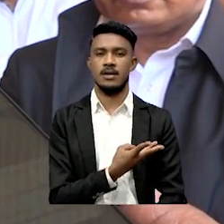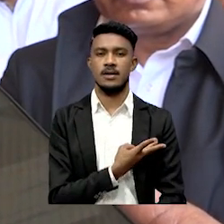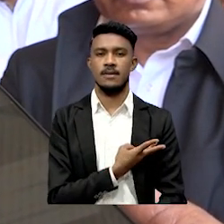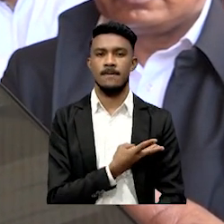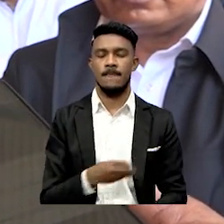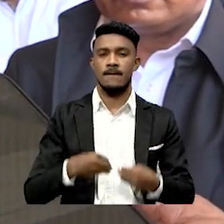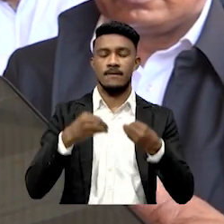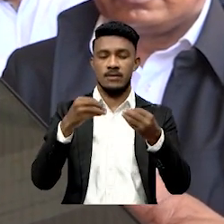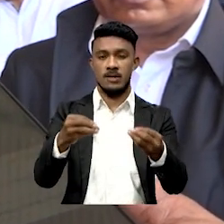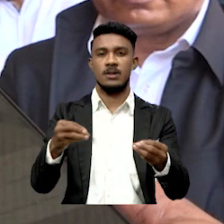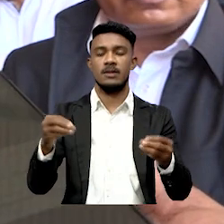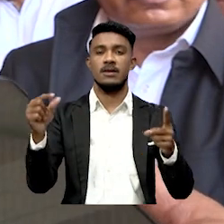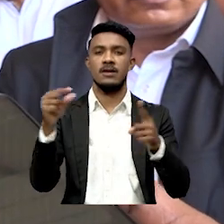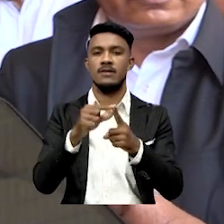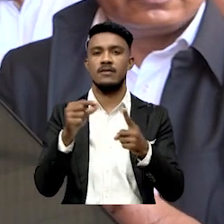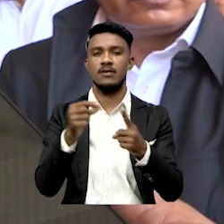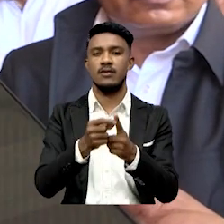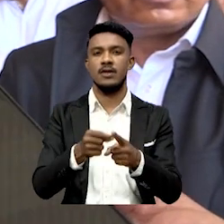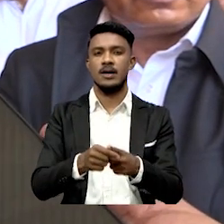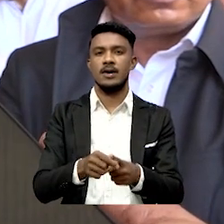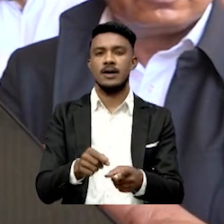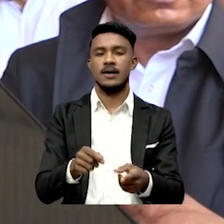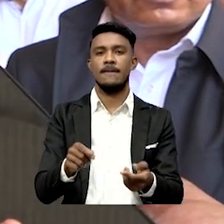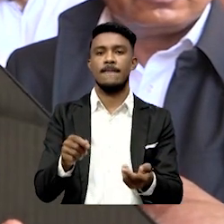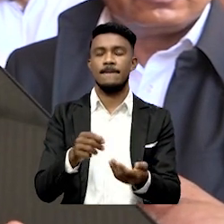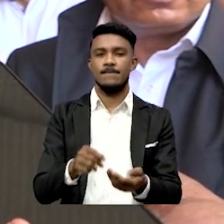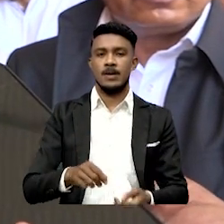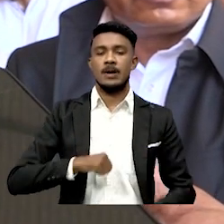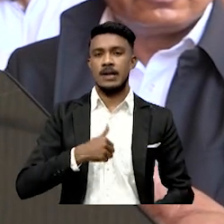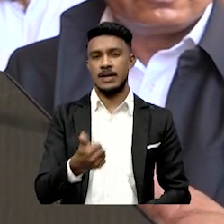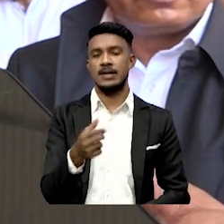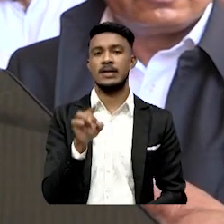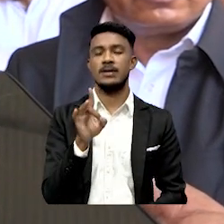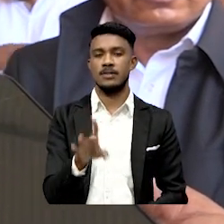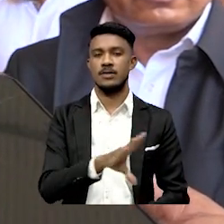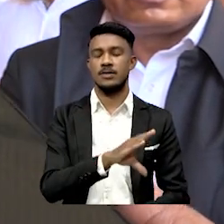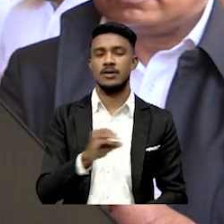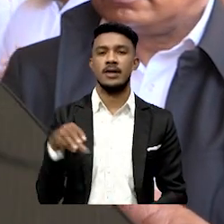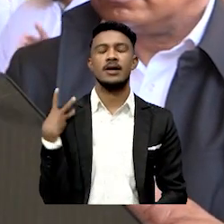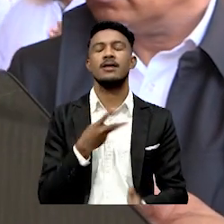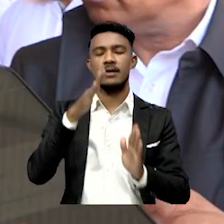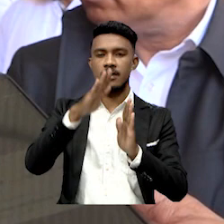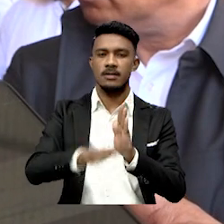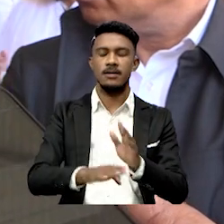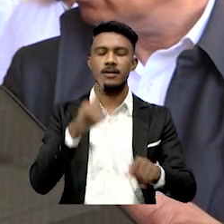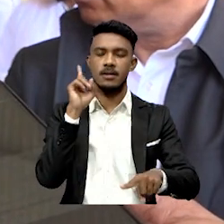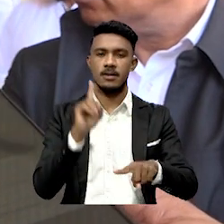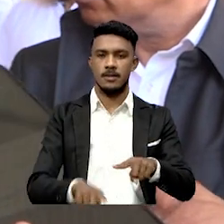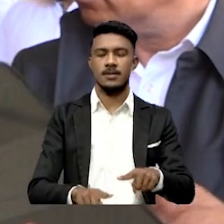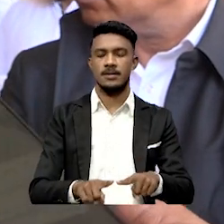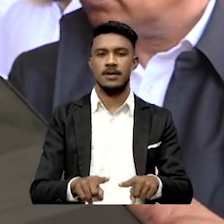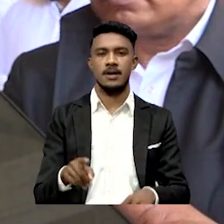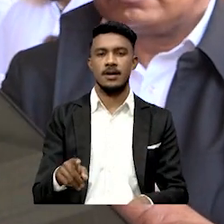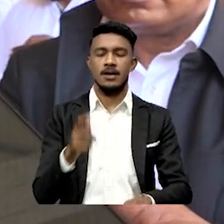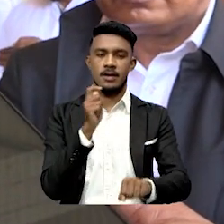holia fua hakanek malu holia fua ita sadik malu holia fua ita hatu malu ma be anu kata